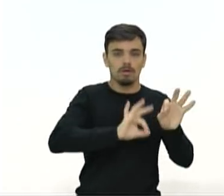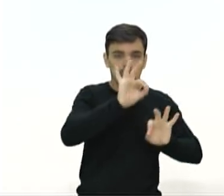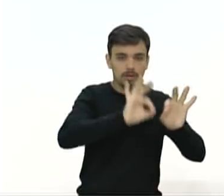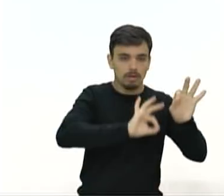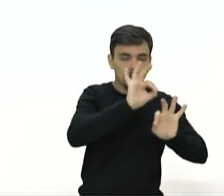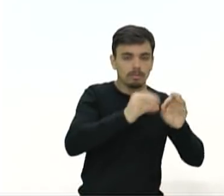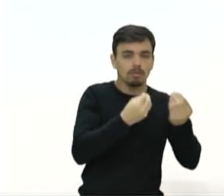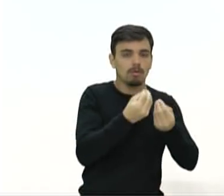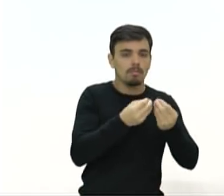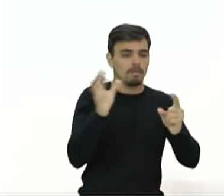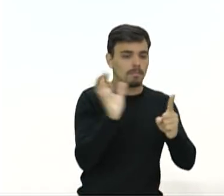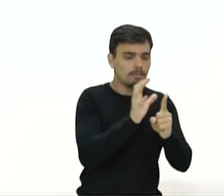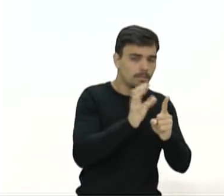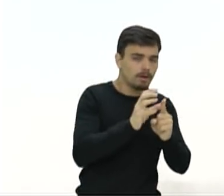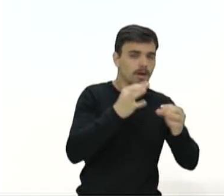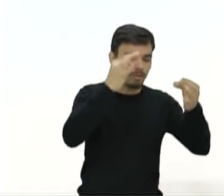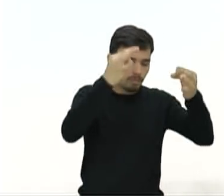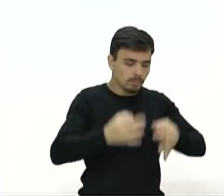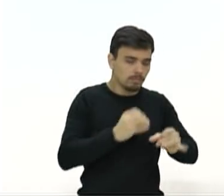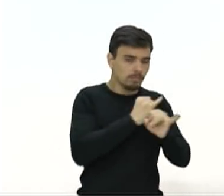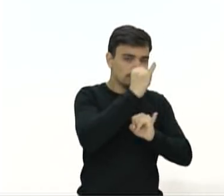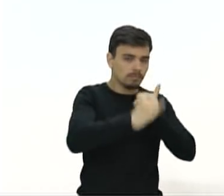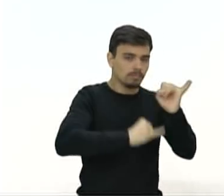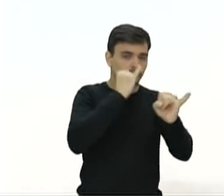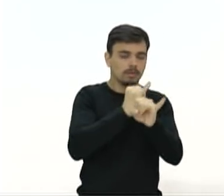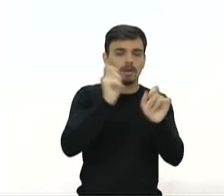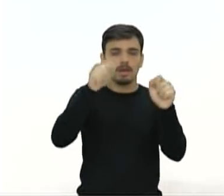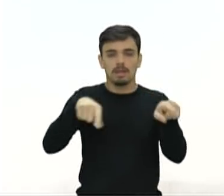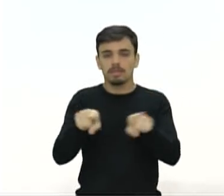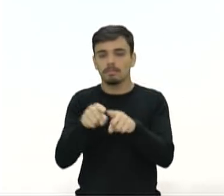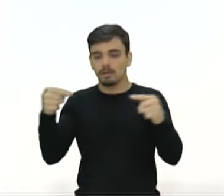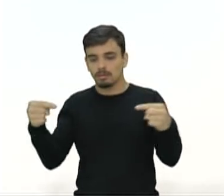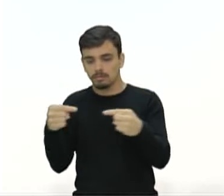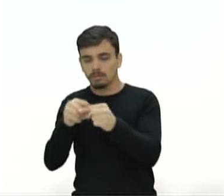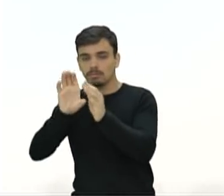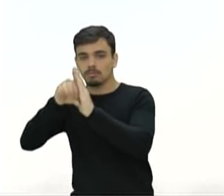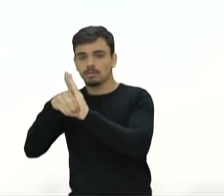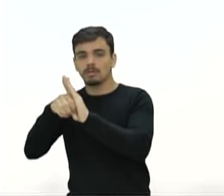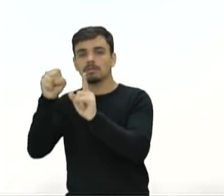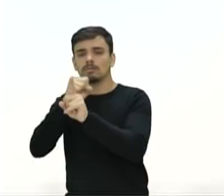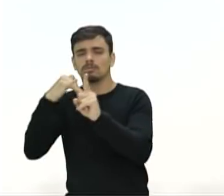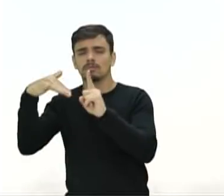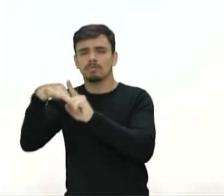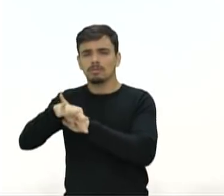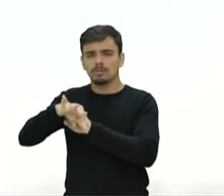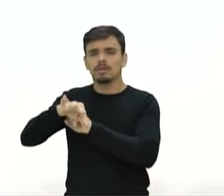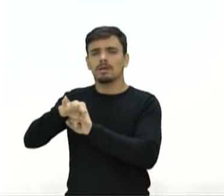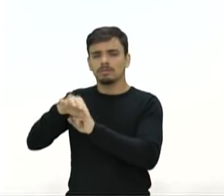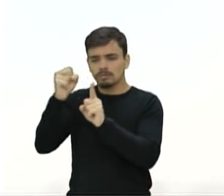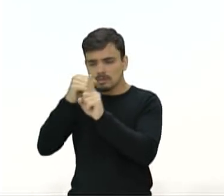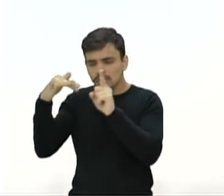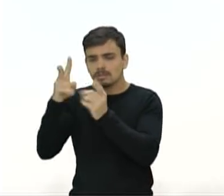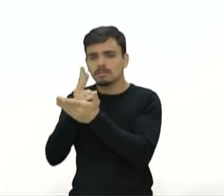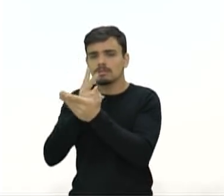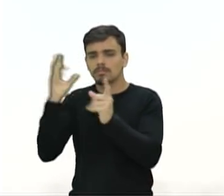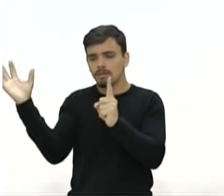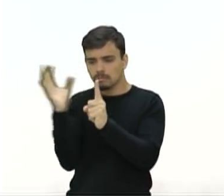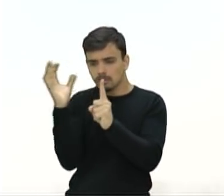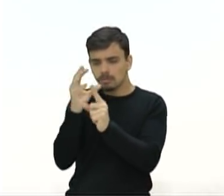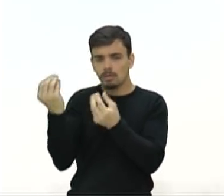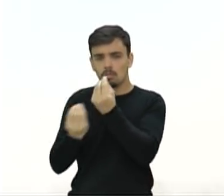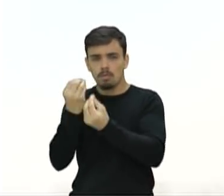na internet, a gente pode usar a ideia de fato social, de que a sociedade está sempre nos influenciando com comportamentos,